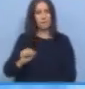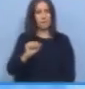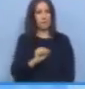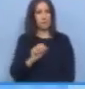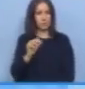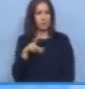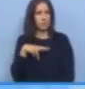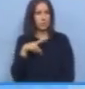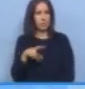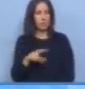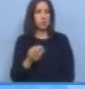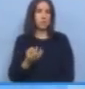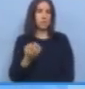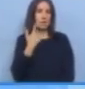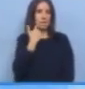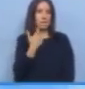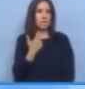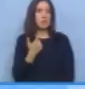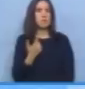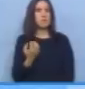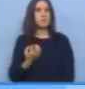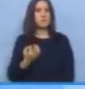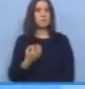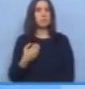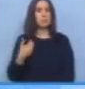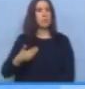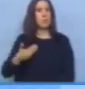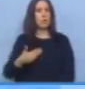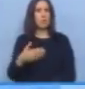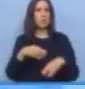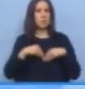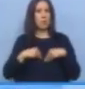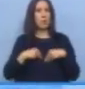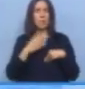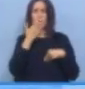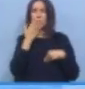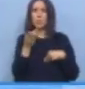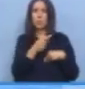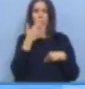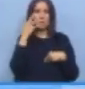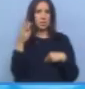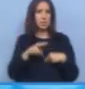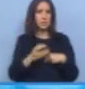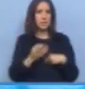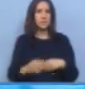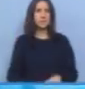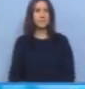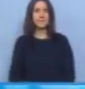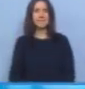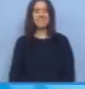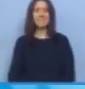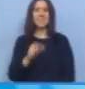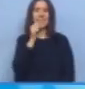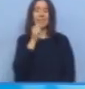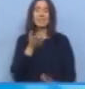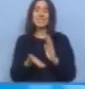em Portugal, que, por sinal, até tem estado a acolher um número considerável de imigrantes, não é? Eu normalmente acompanho mais quem